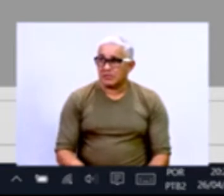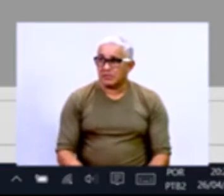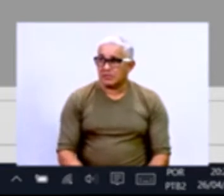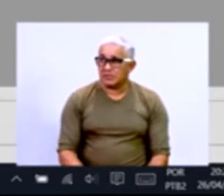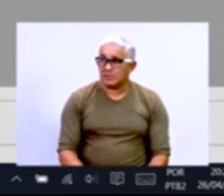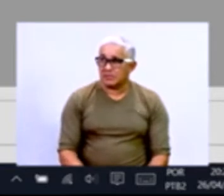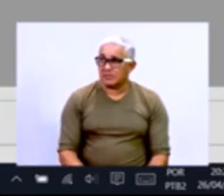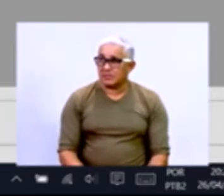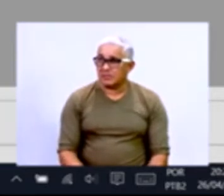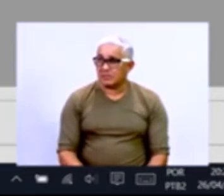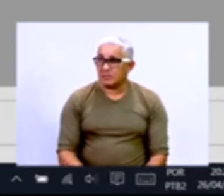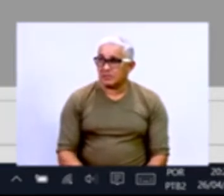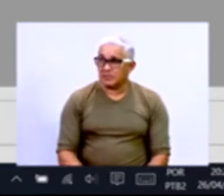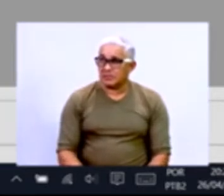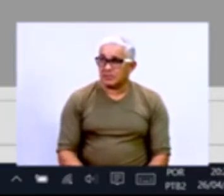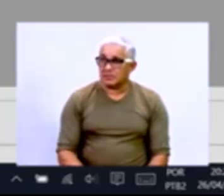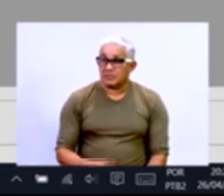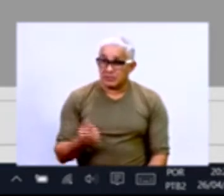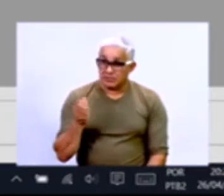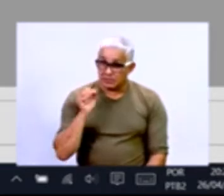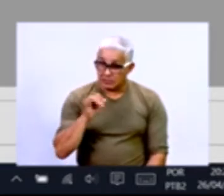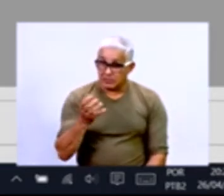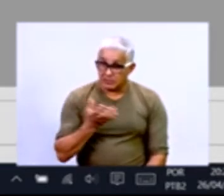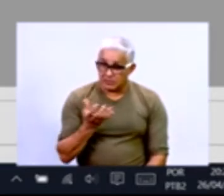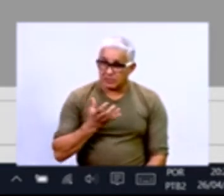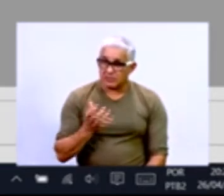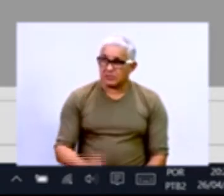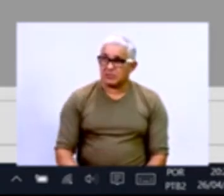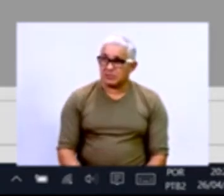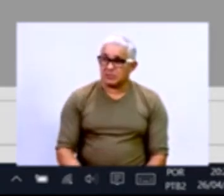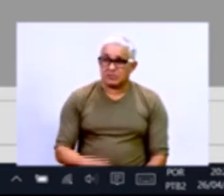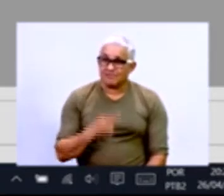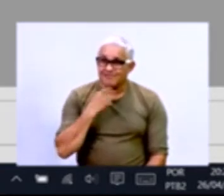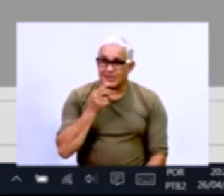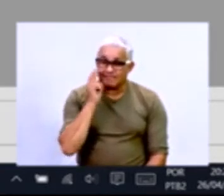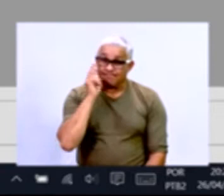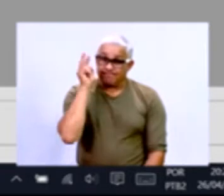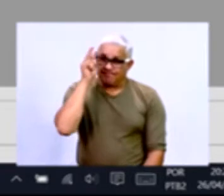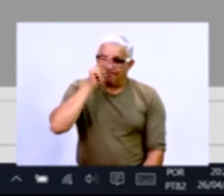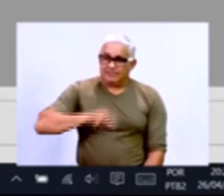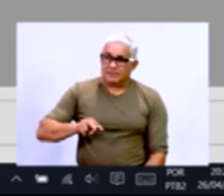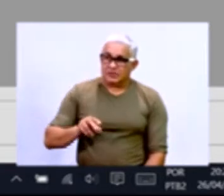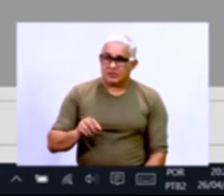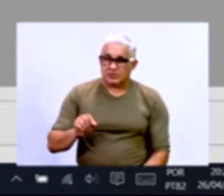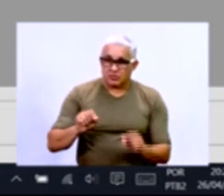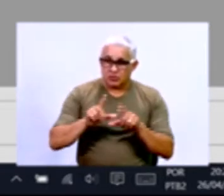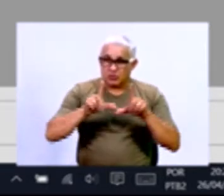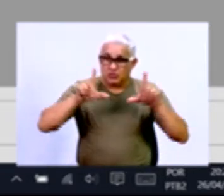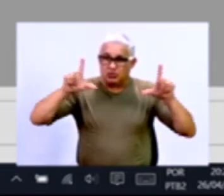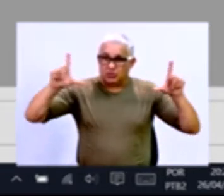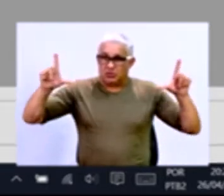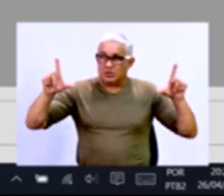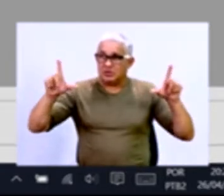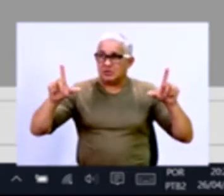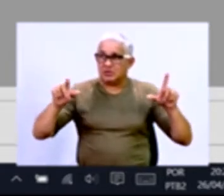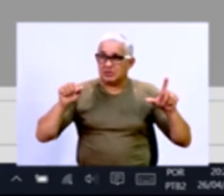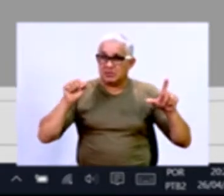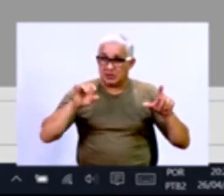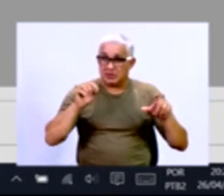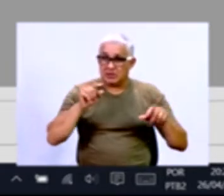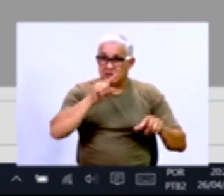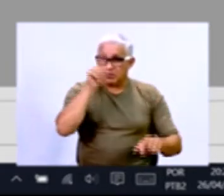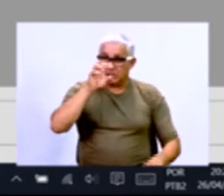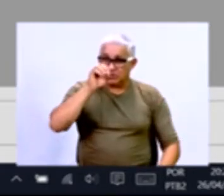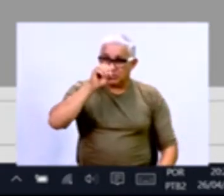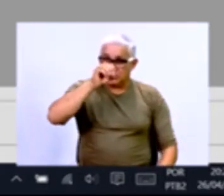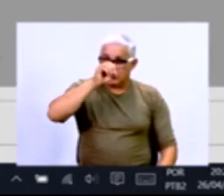Se vocês quiserem cortar um detalhezinho que não dá para visualizar aqui, não tem problema, é só dar um zoom maior, olha. Quando eu dou um zoom maior,